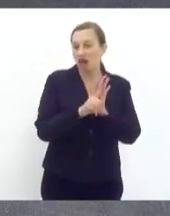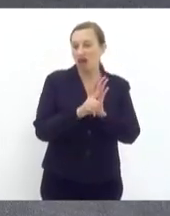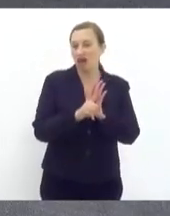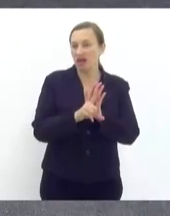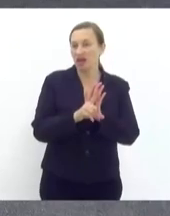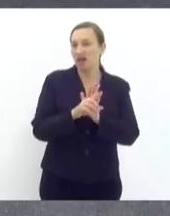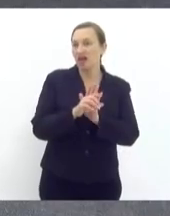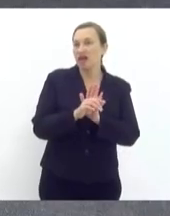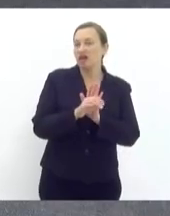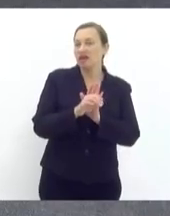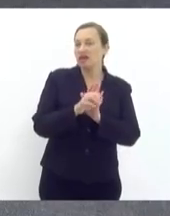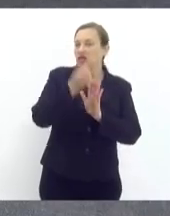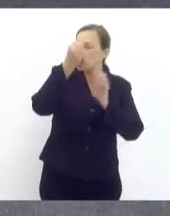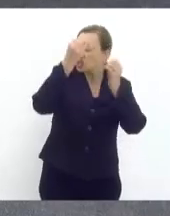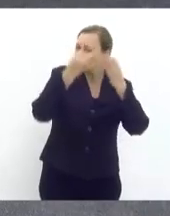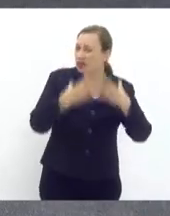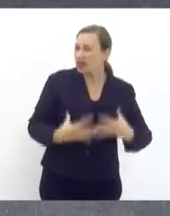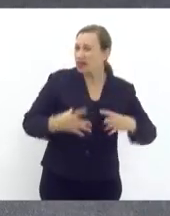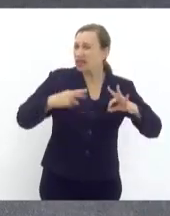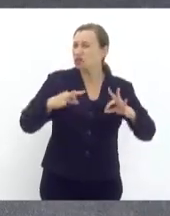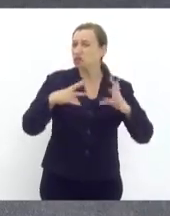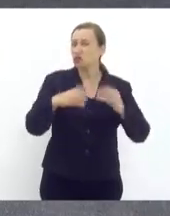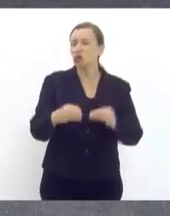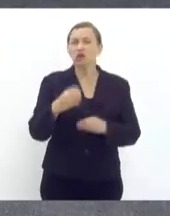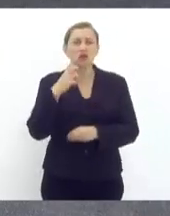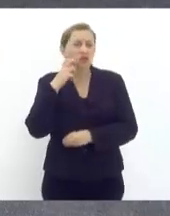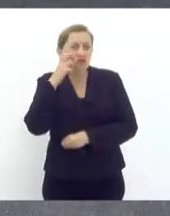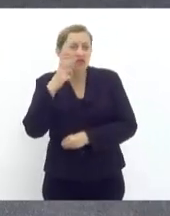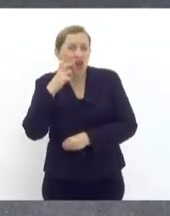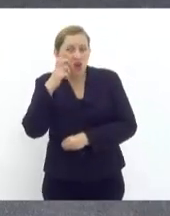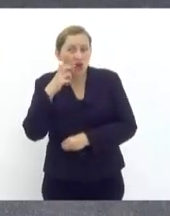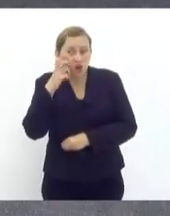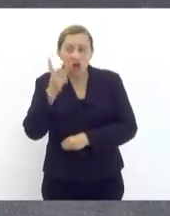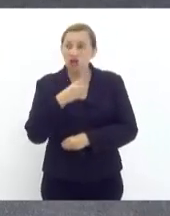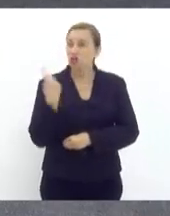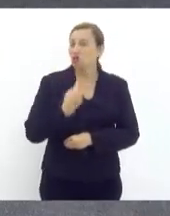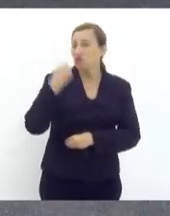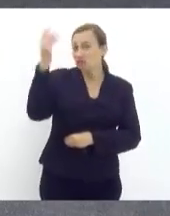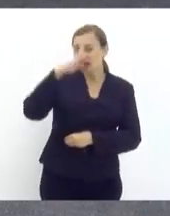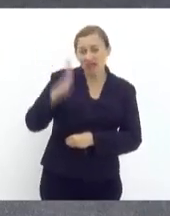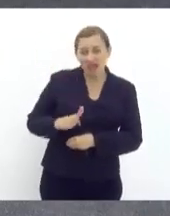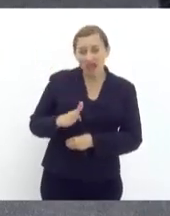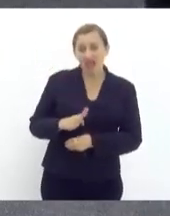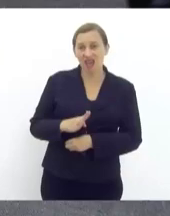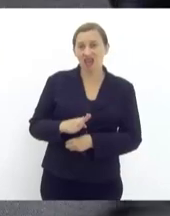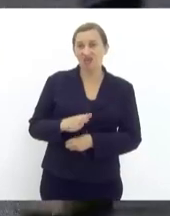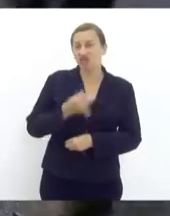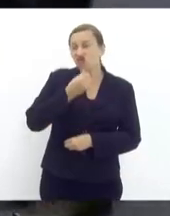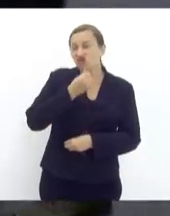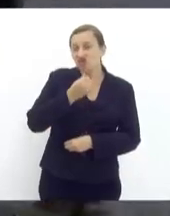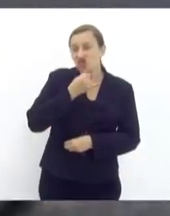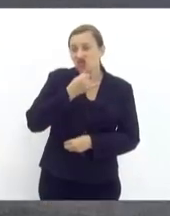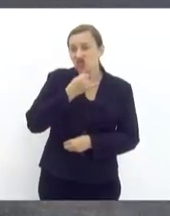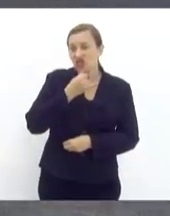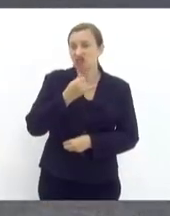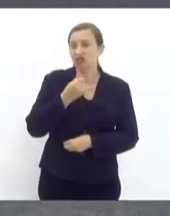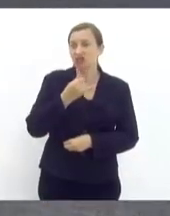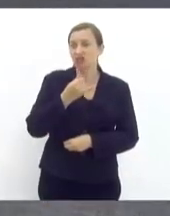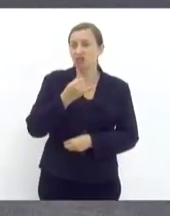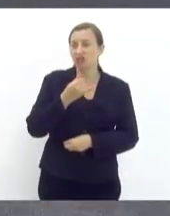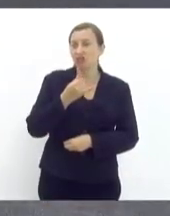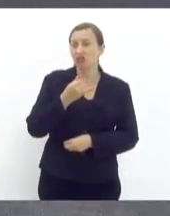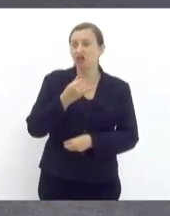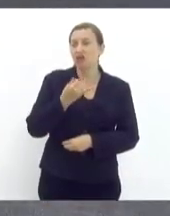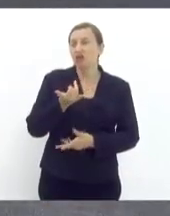narrasse todo o nosso constrangimento enquanto brasileiros e toda a nossa repulsa enquanto